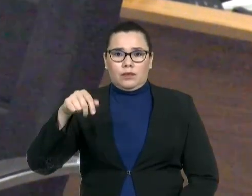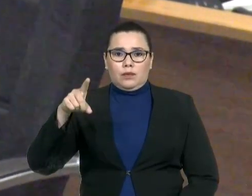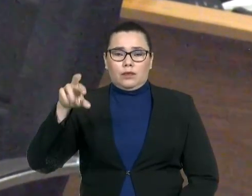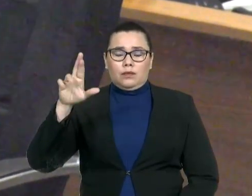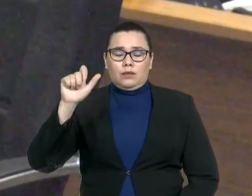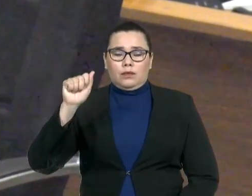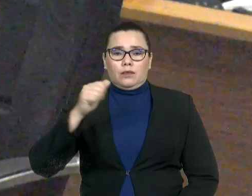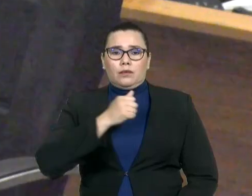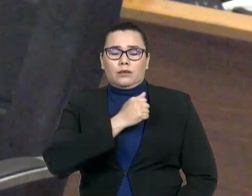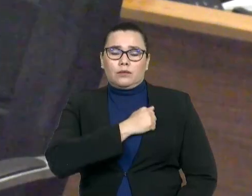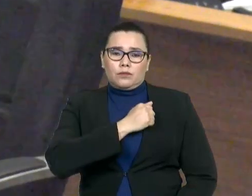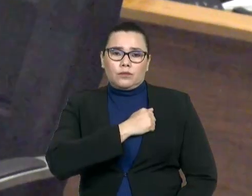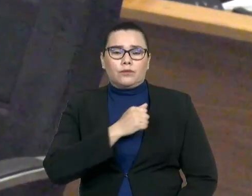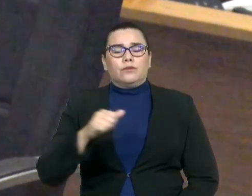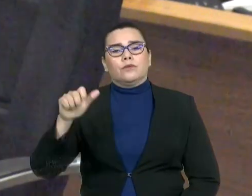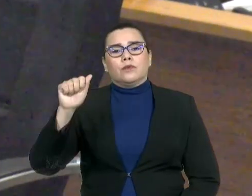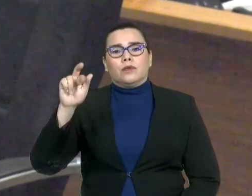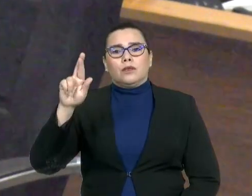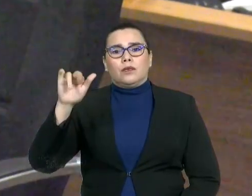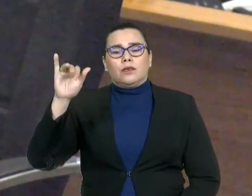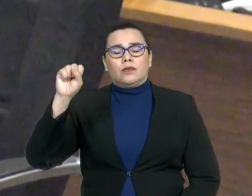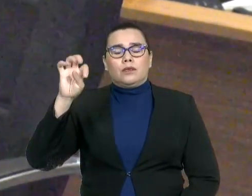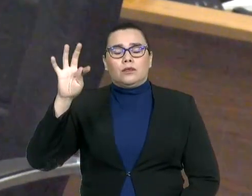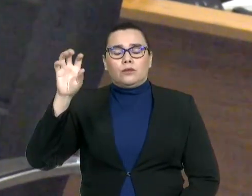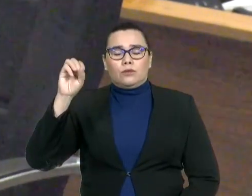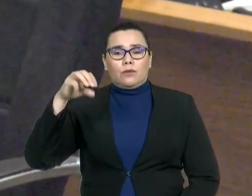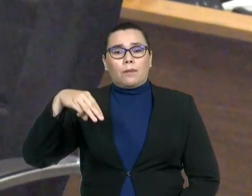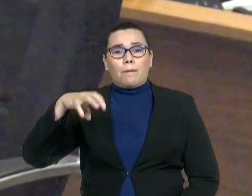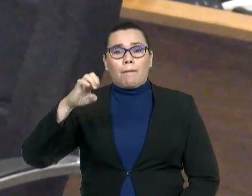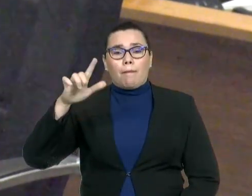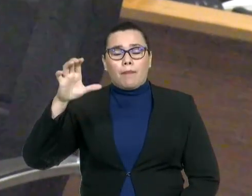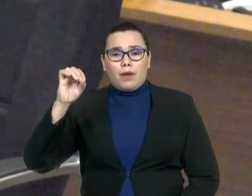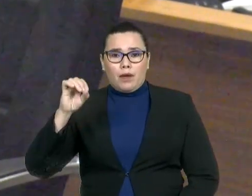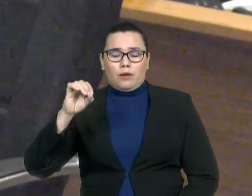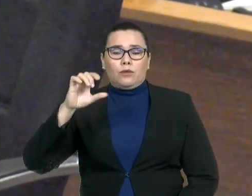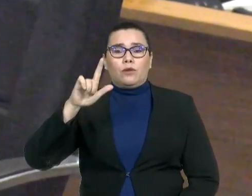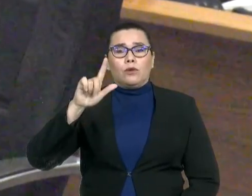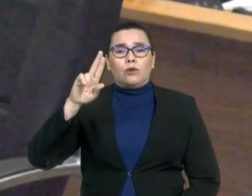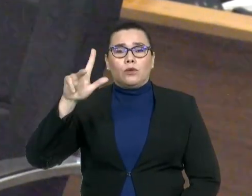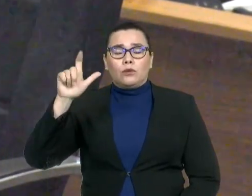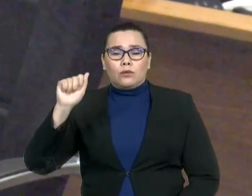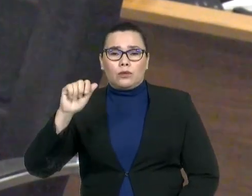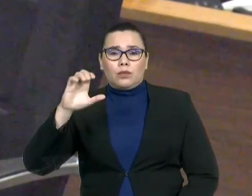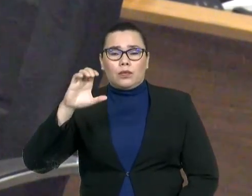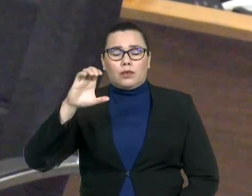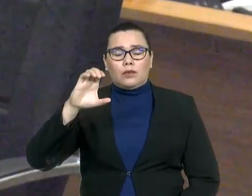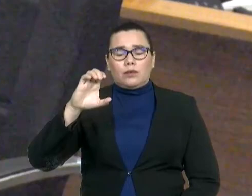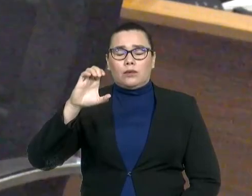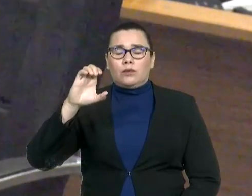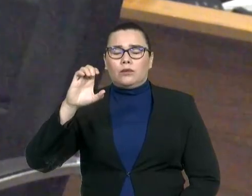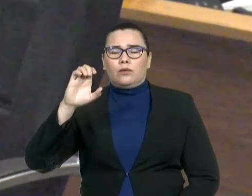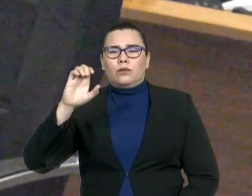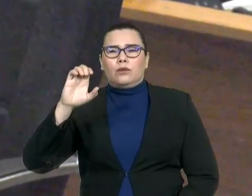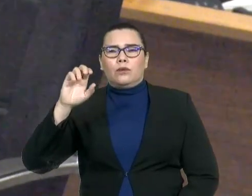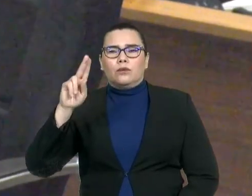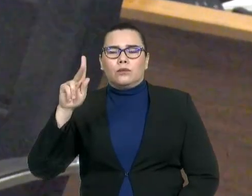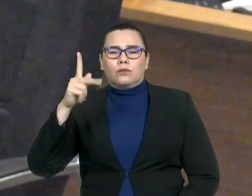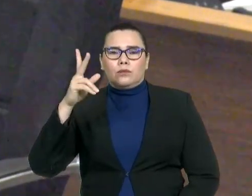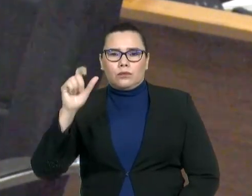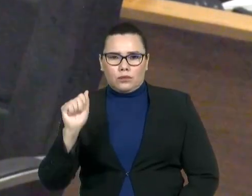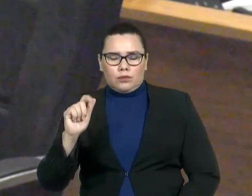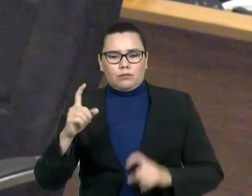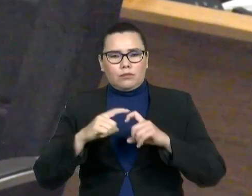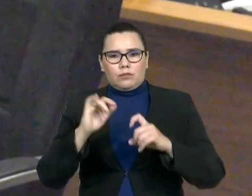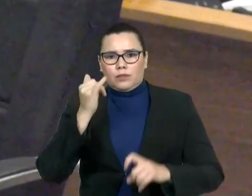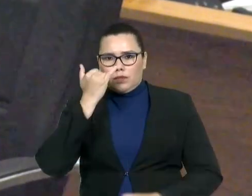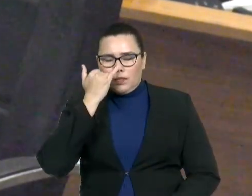Antônio Pereira, Ariston, Arnaldo Melo, Carlos Lula, Cláudia Coutinho, Cláudio Cunha, Daniela, Davi Brandão, doutor Iglesias,